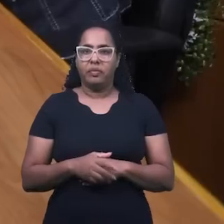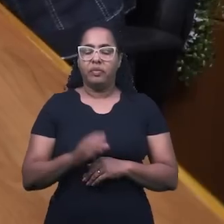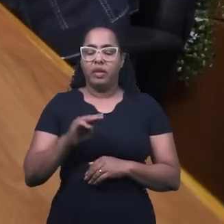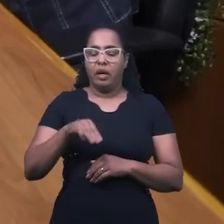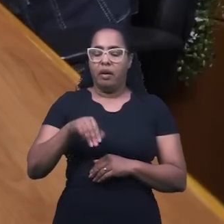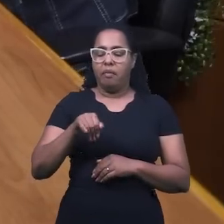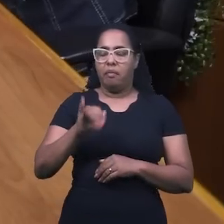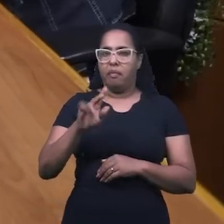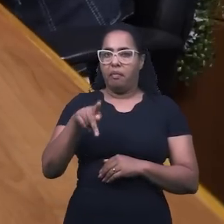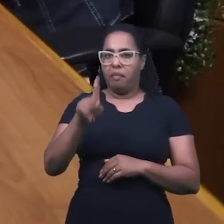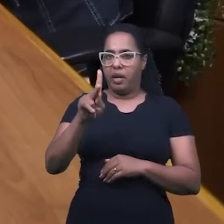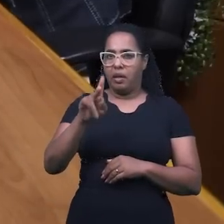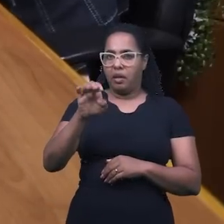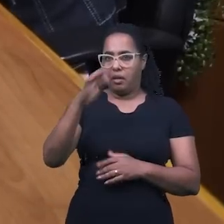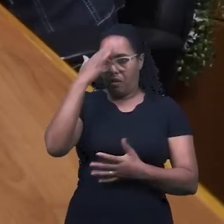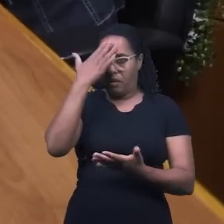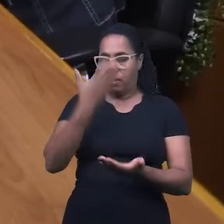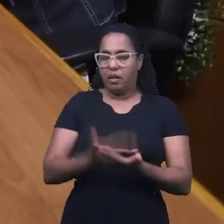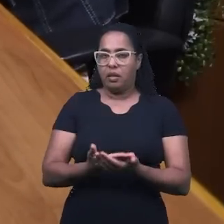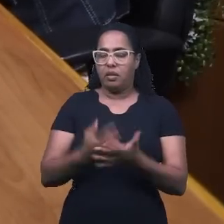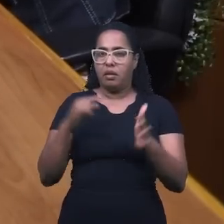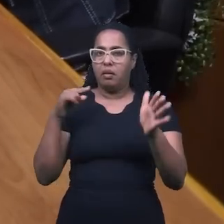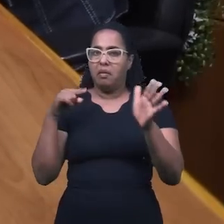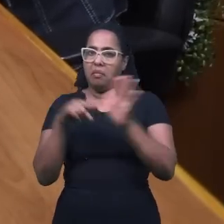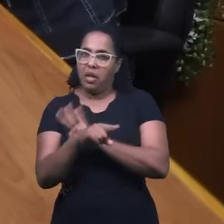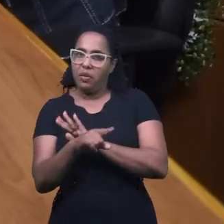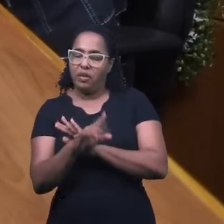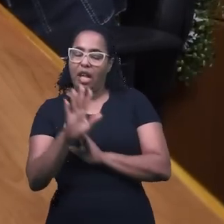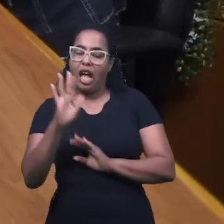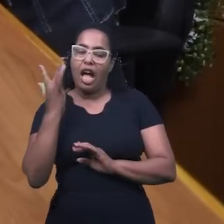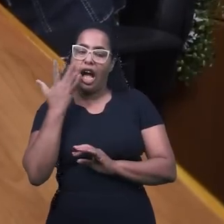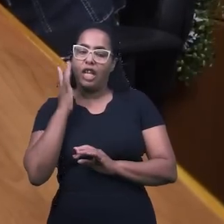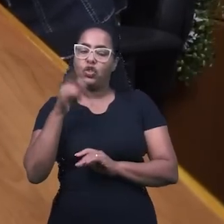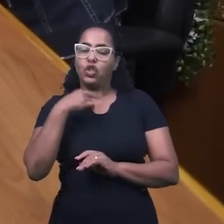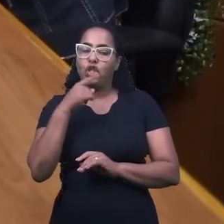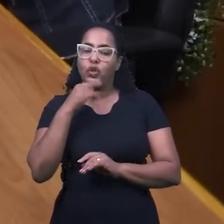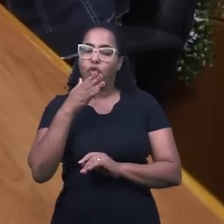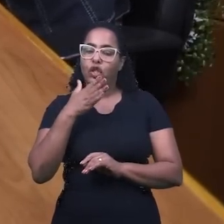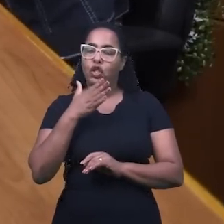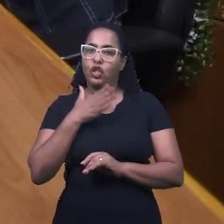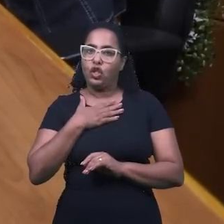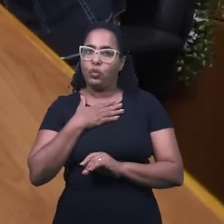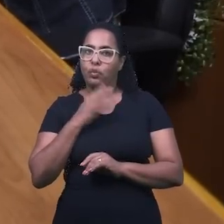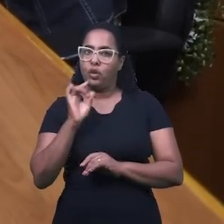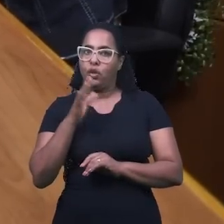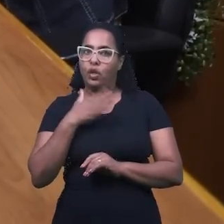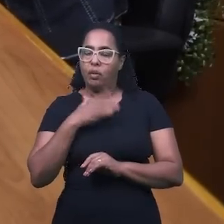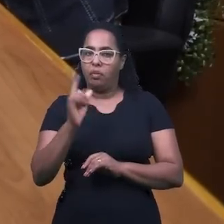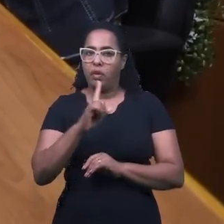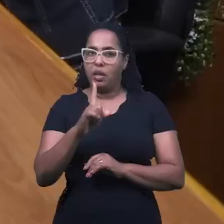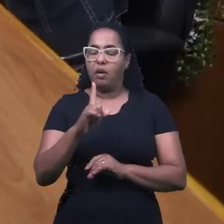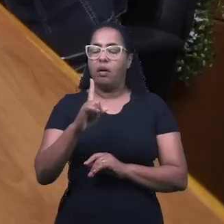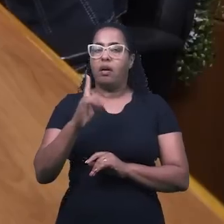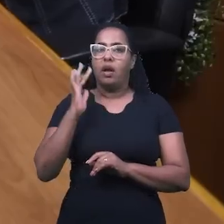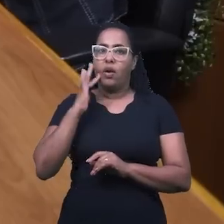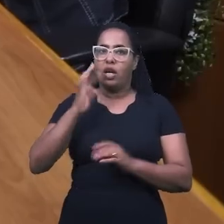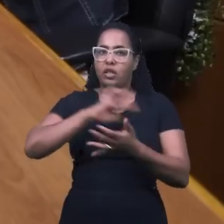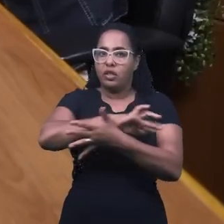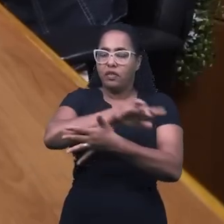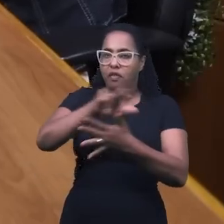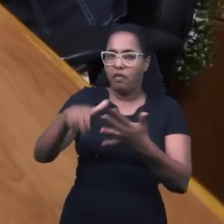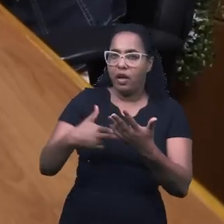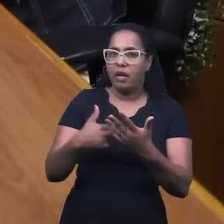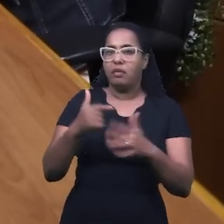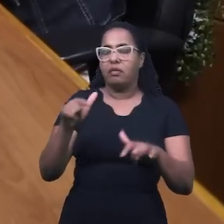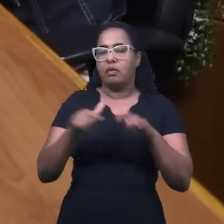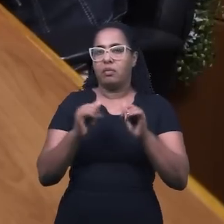Mike, eu acredito que essa minha pergunta não é uma dúvida só minha, mas de muitos dos irmãos que trabalham com louvor